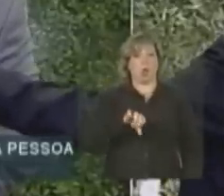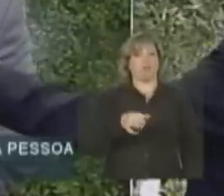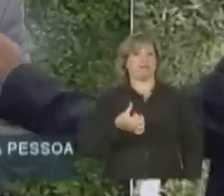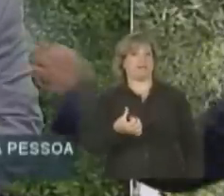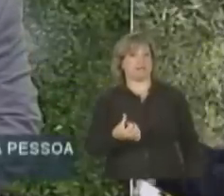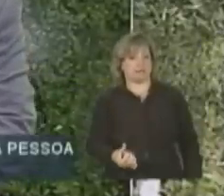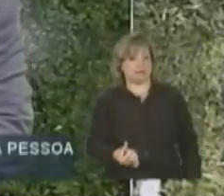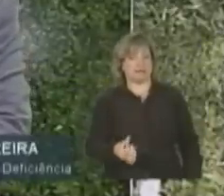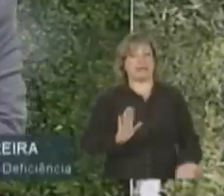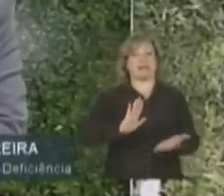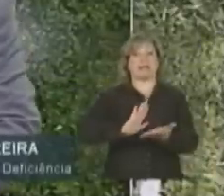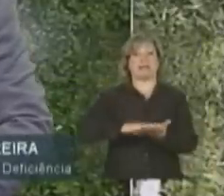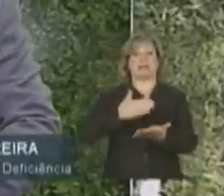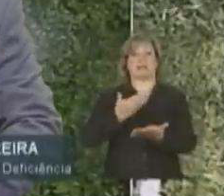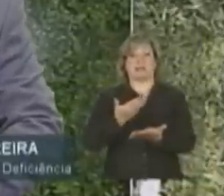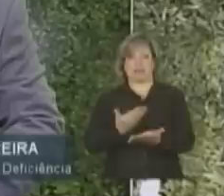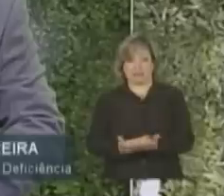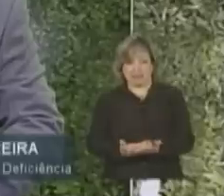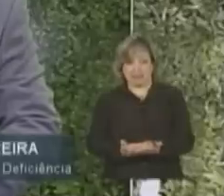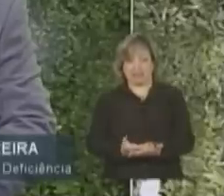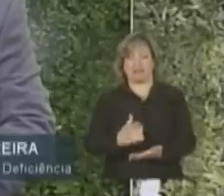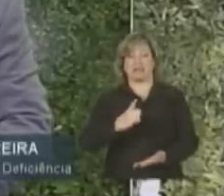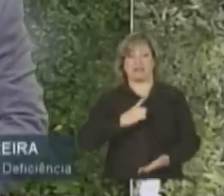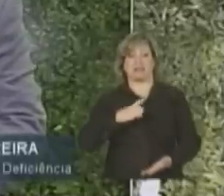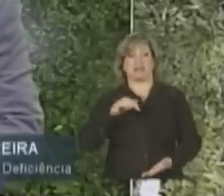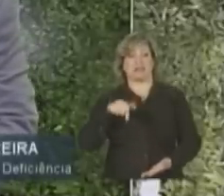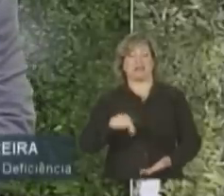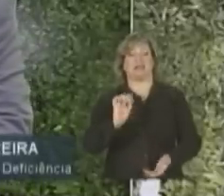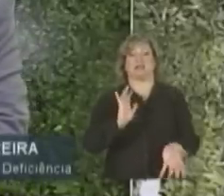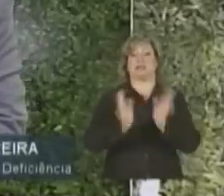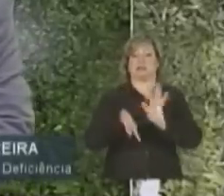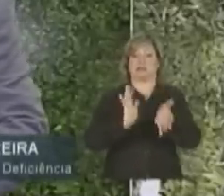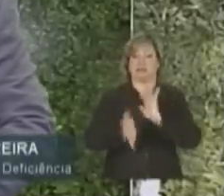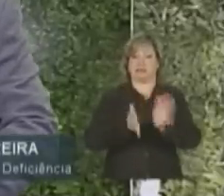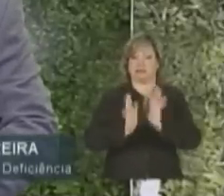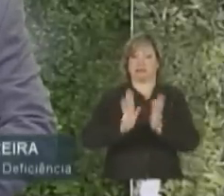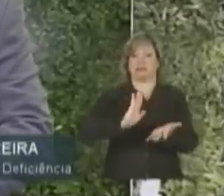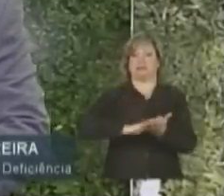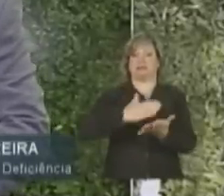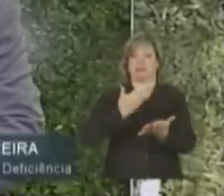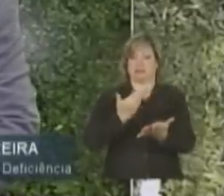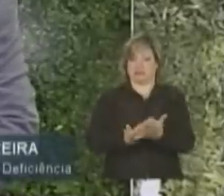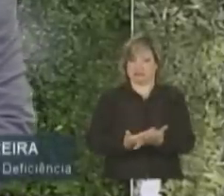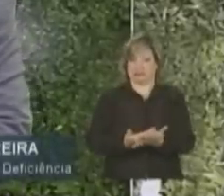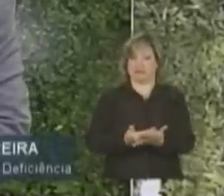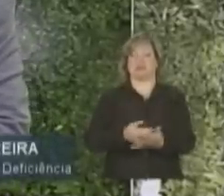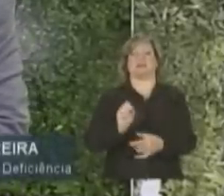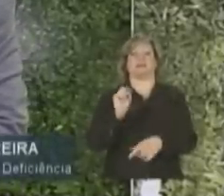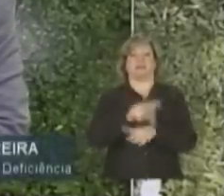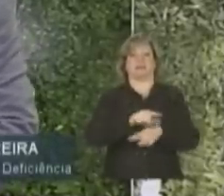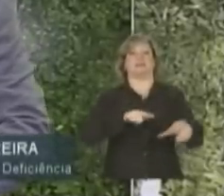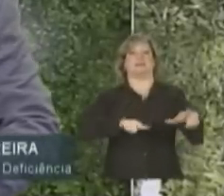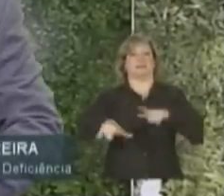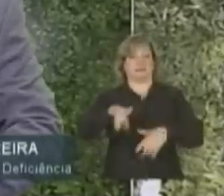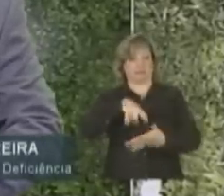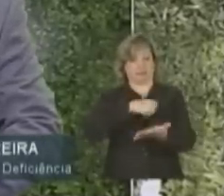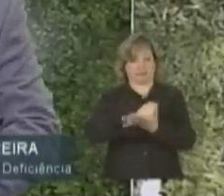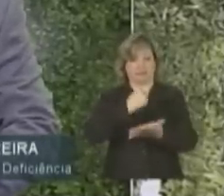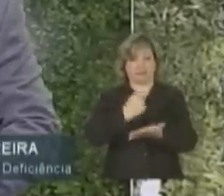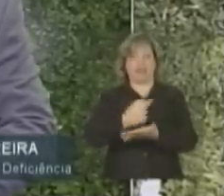1.296 tradutores e intérpretes da língua brasileira de sinais, Libras,